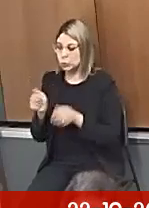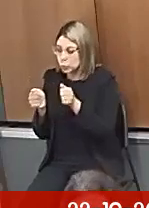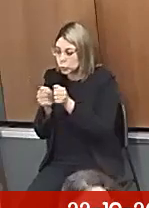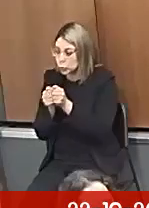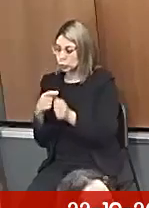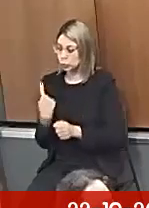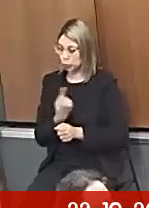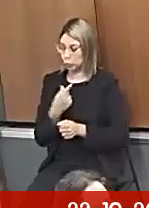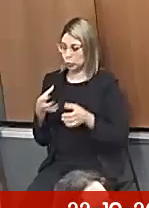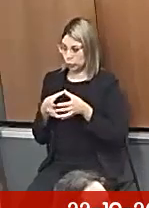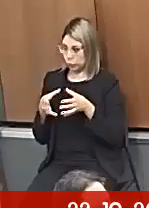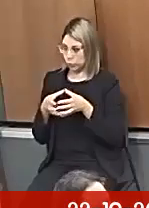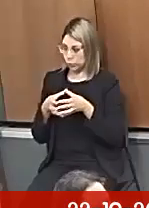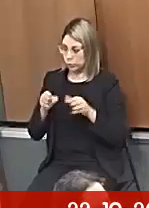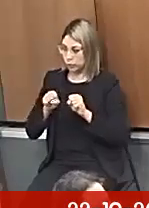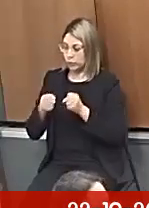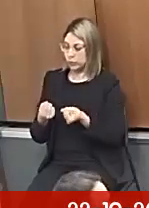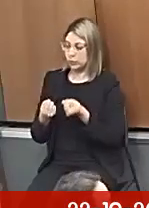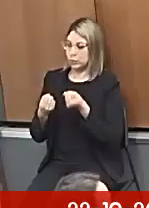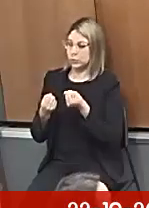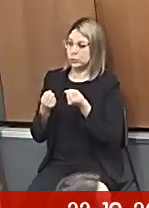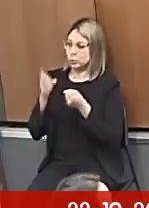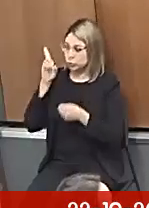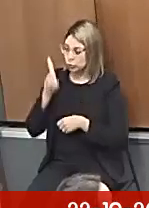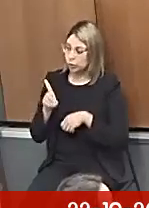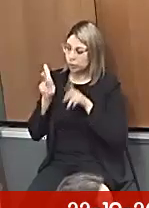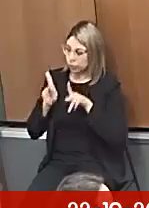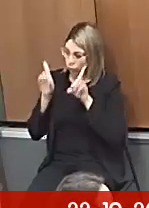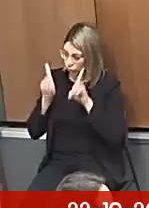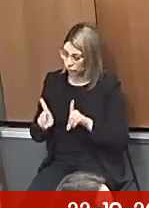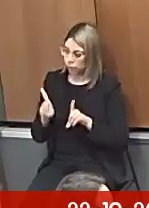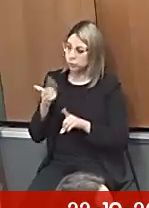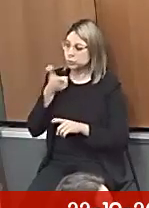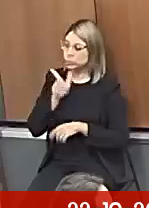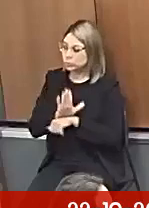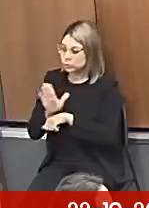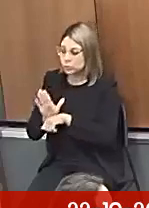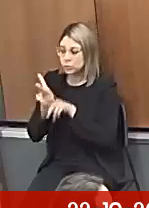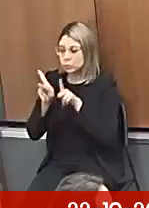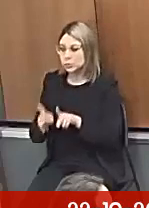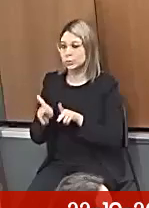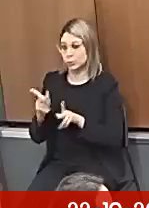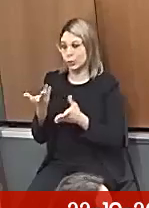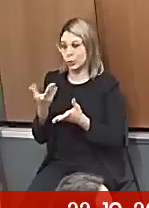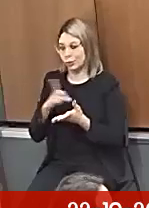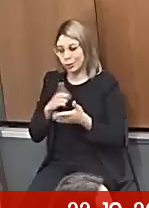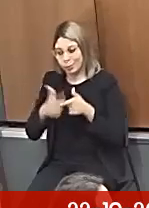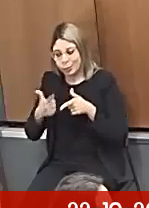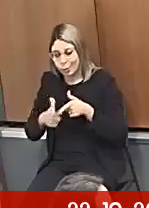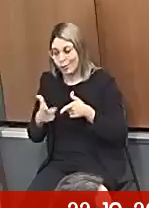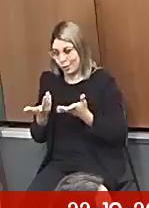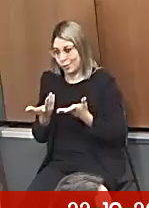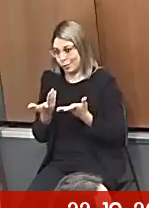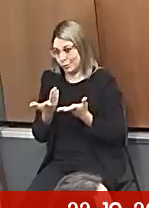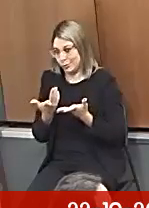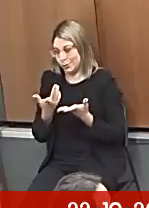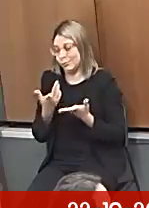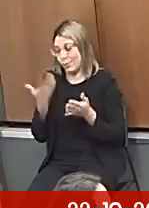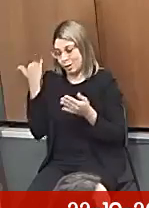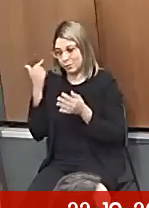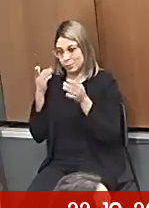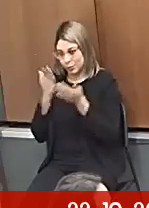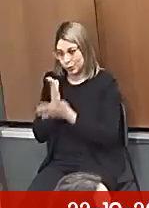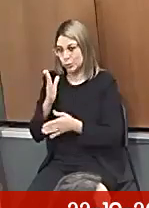junto conosco, discutir a situação dos servidores atingidos pela inconstitucionalidade da Lei 100. E o segundo e último, senhor